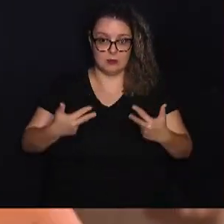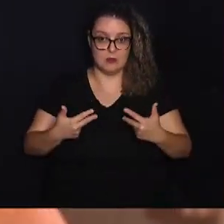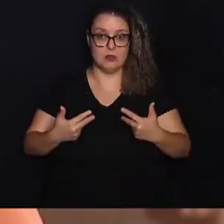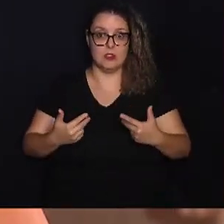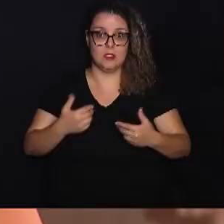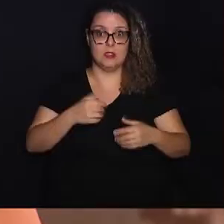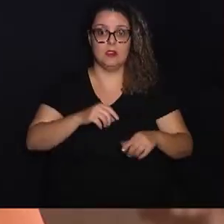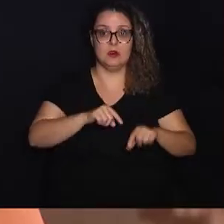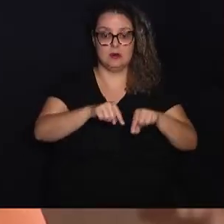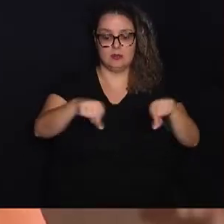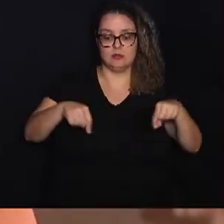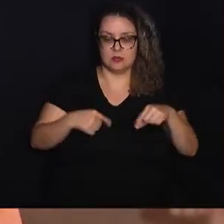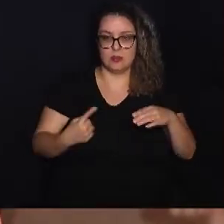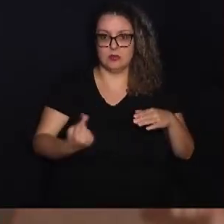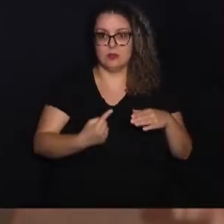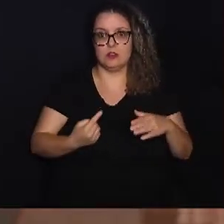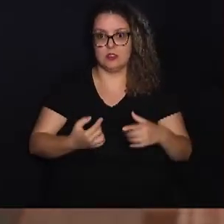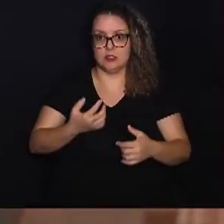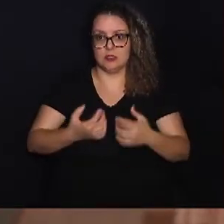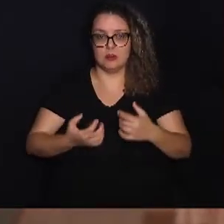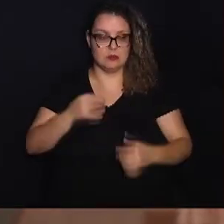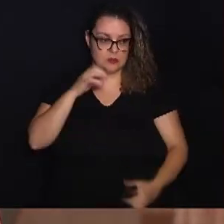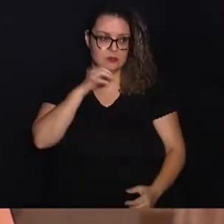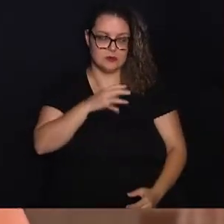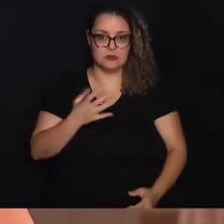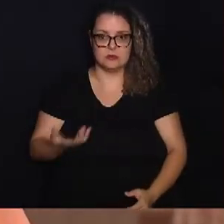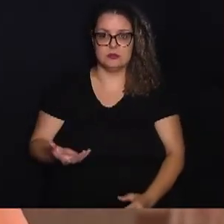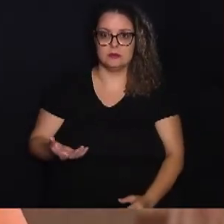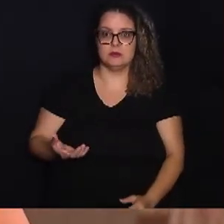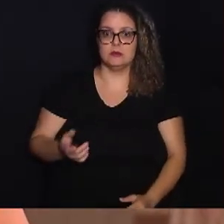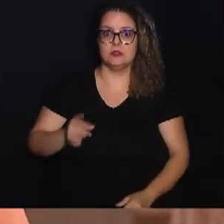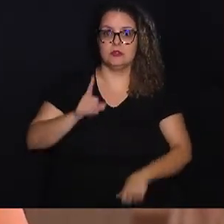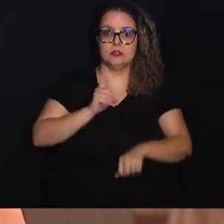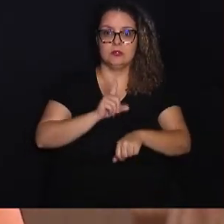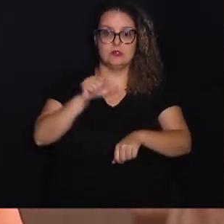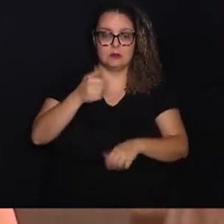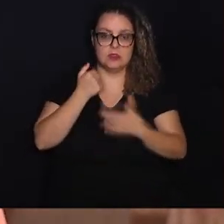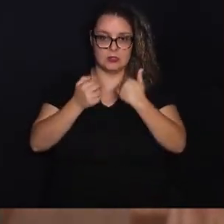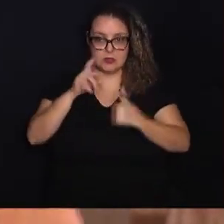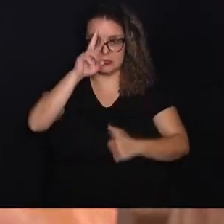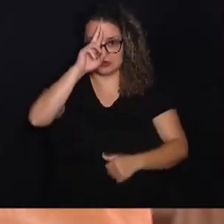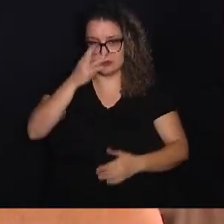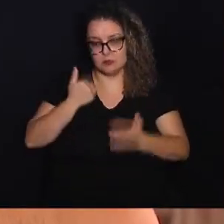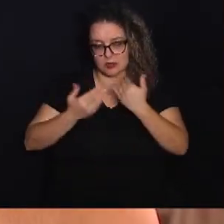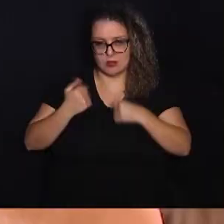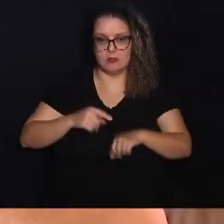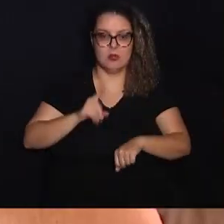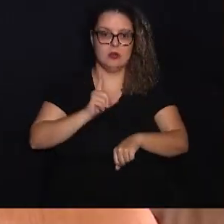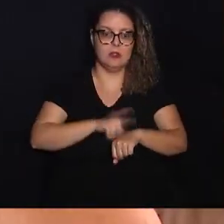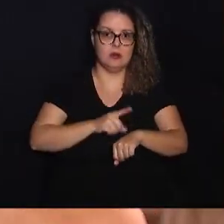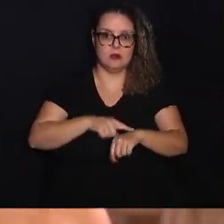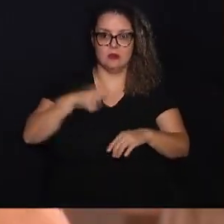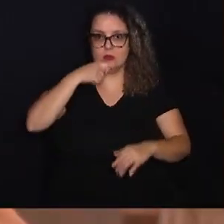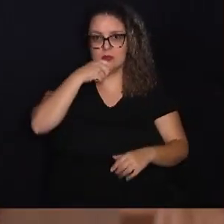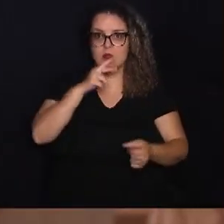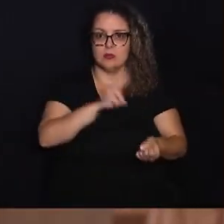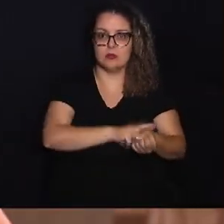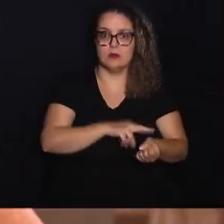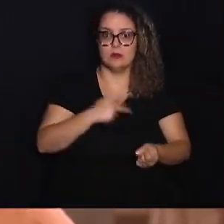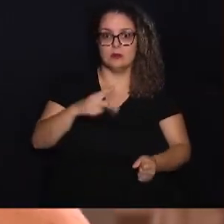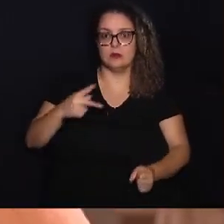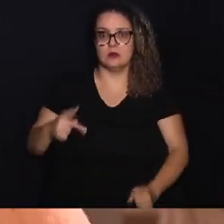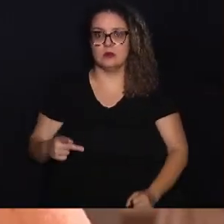um. Depois eles têm o horário de escovar os dentes. E tudo isso assim, no ritmo deles.